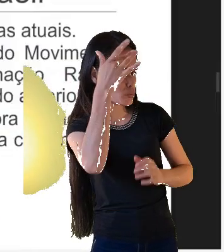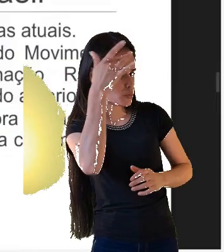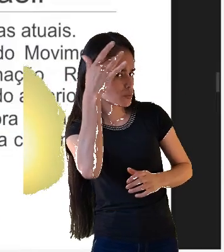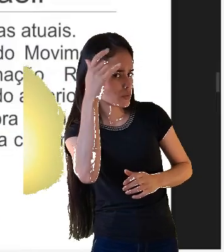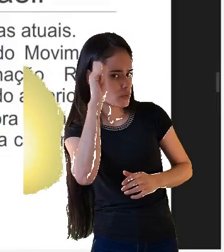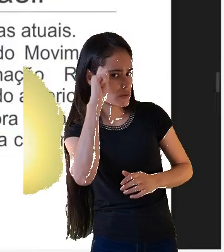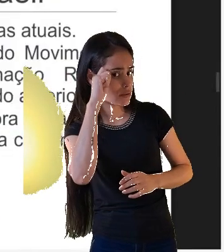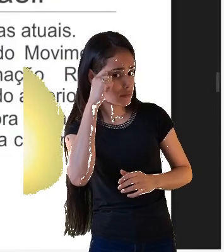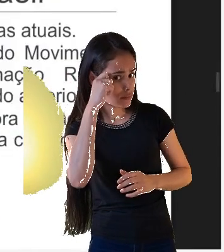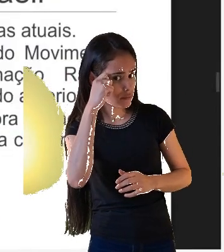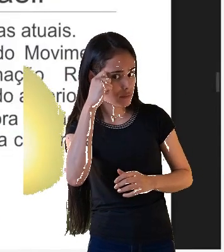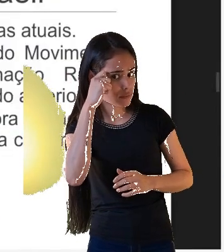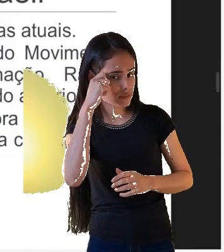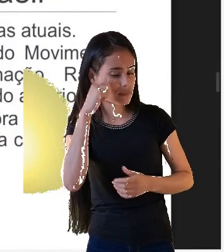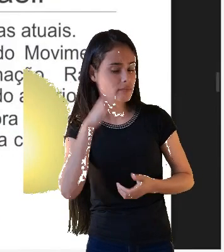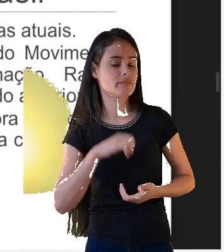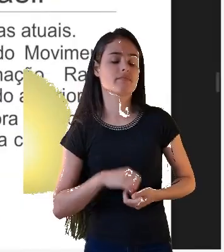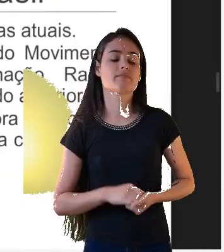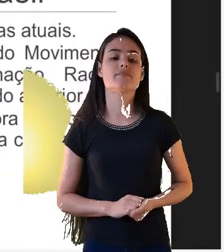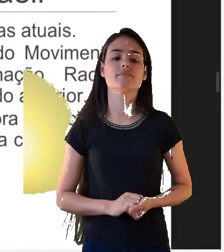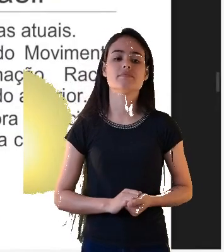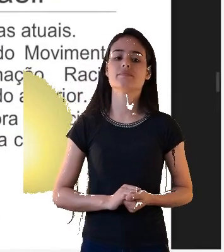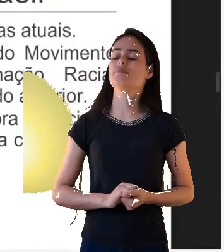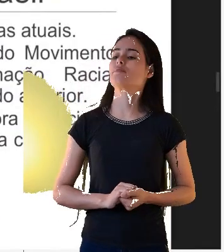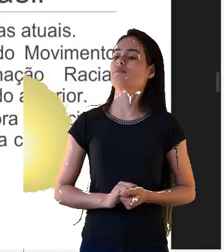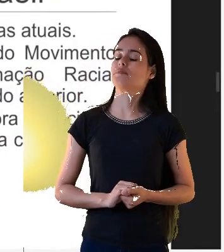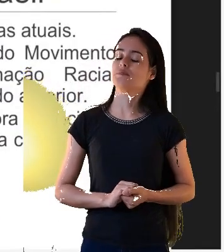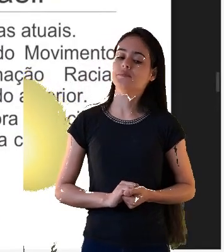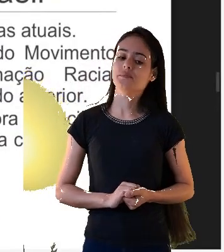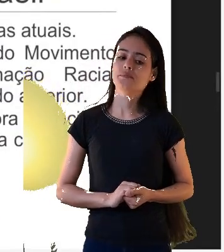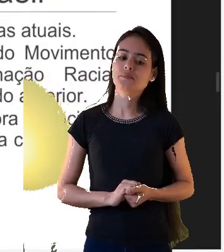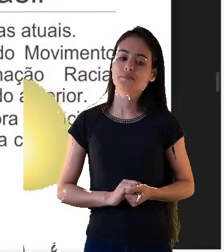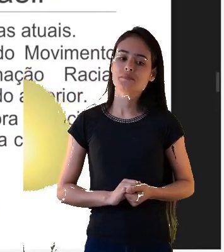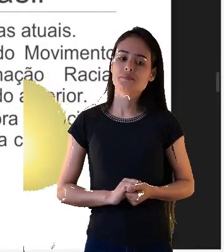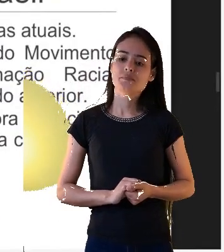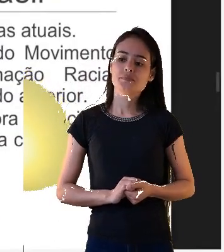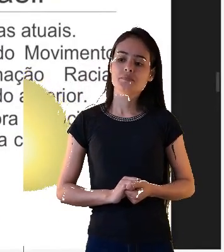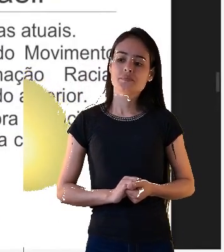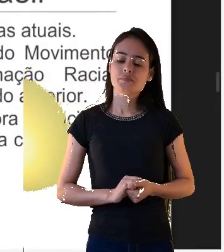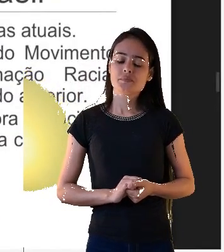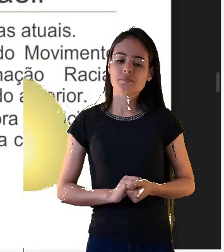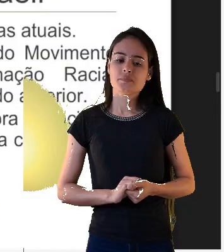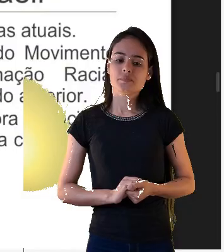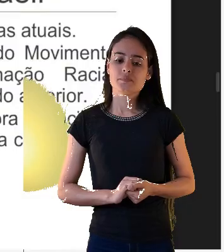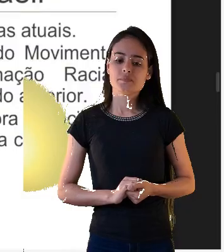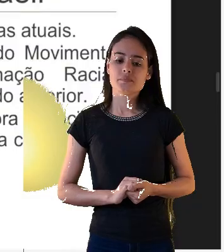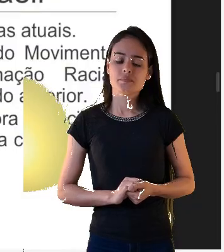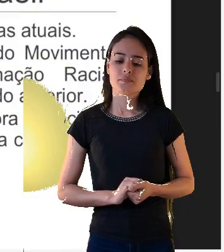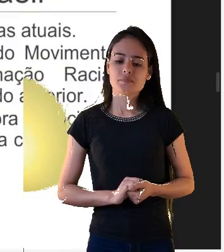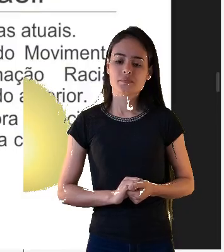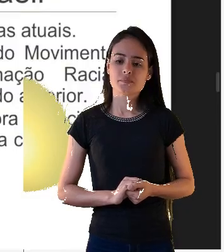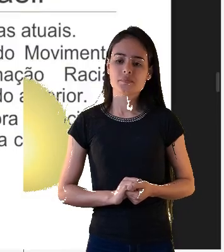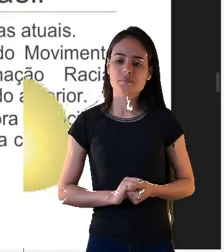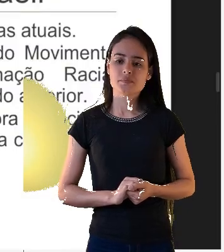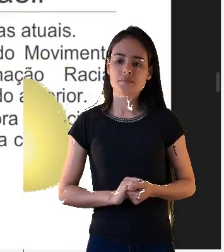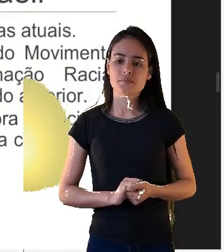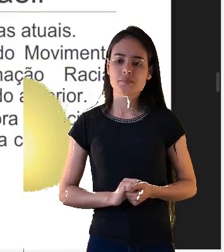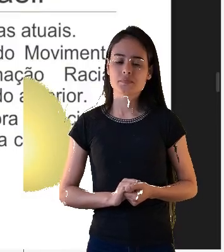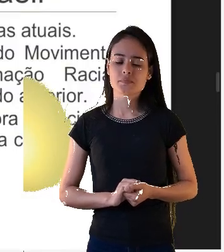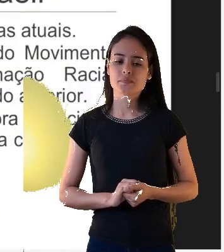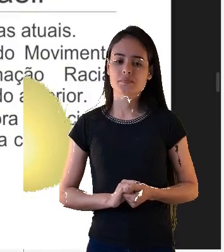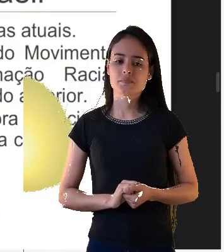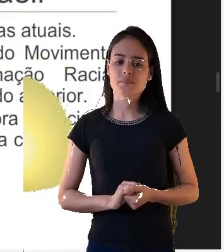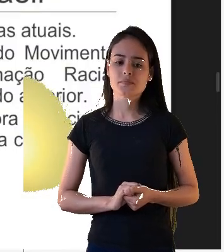né? Que foram esses griots, né, importantes do movimento negro, eles estão falando nesse